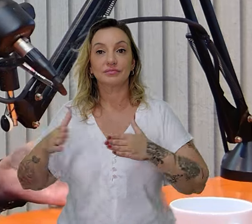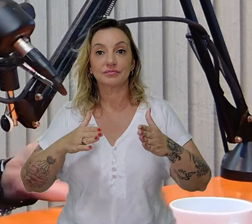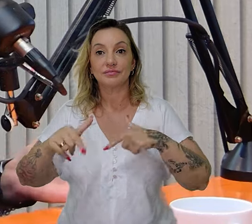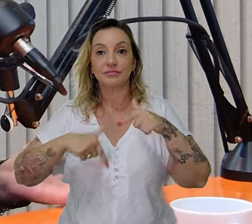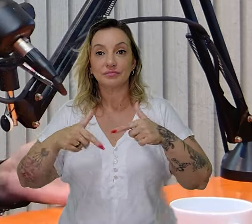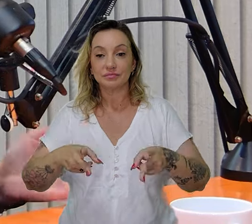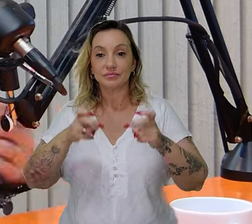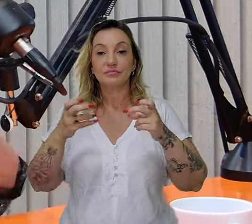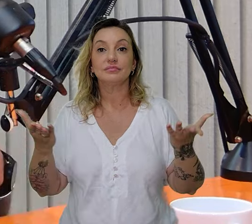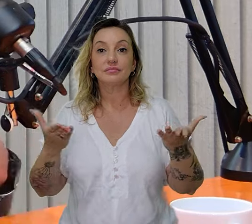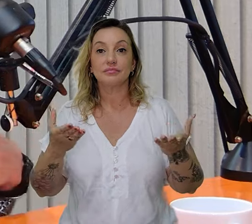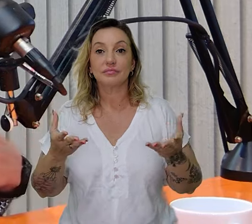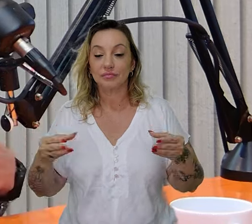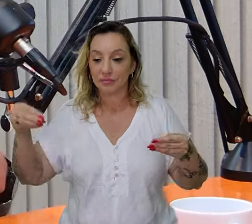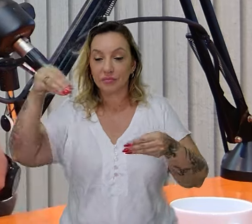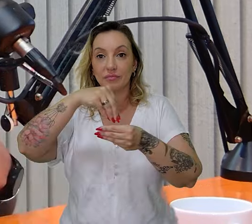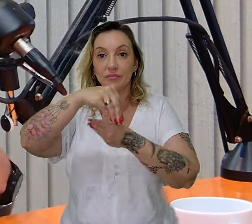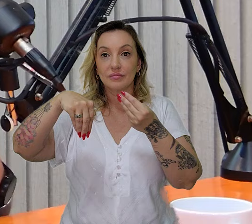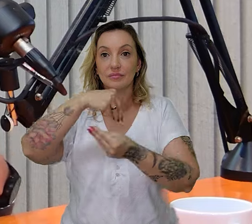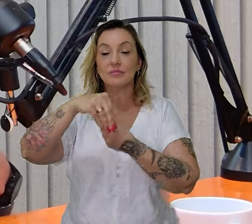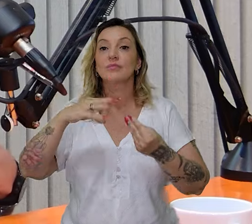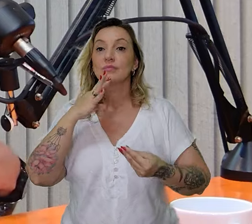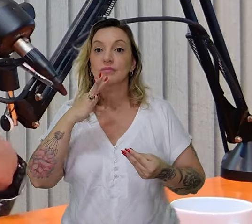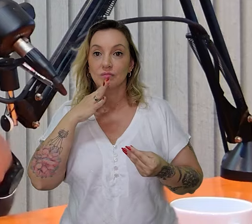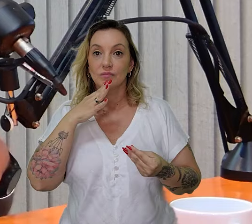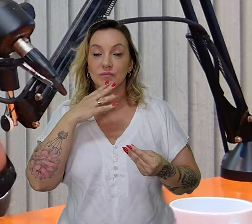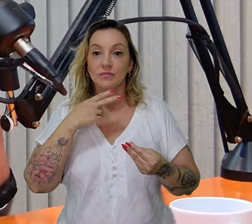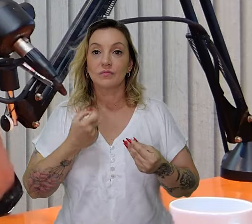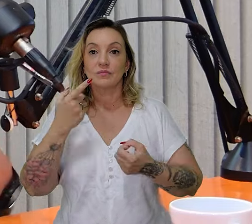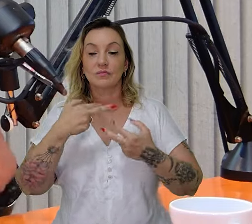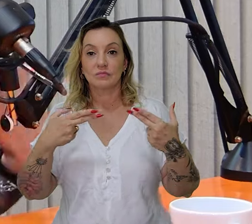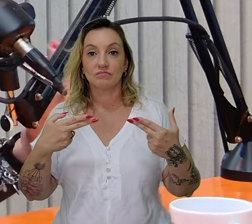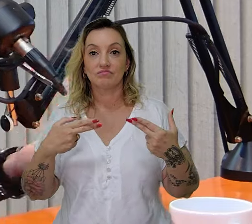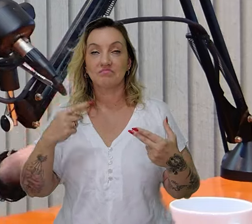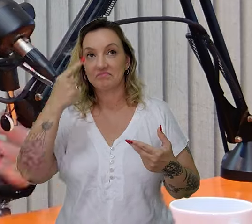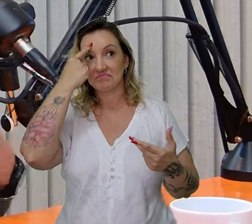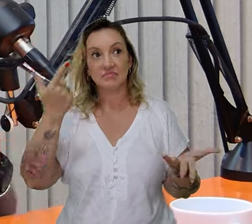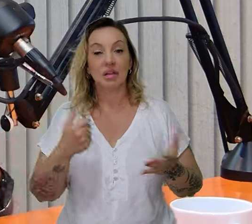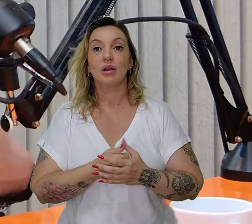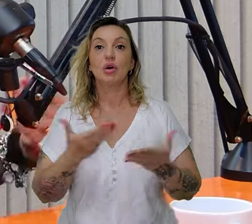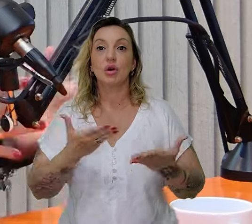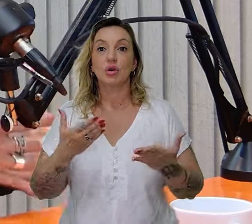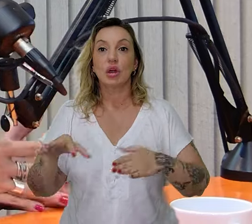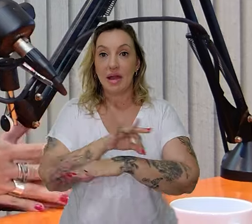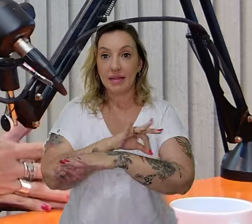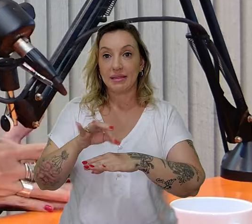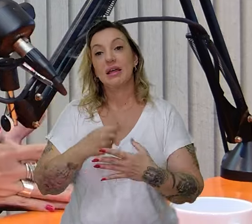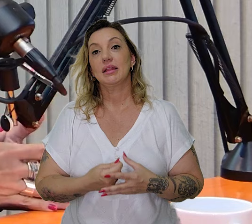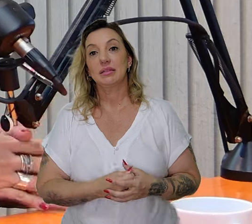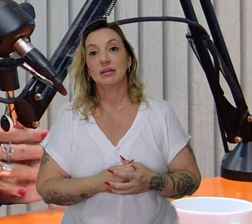gente vê agora né Essa junção de conhecimentos que as muitas vezes é até Inesperada né Hoje Eu Sou Uma